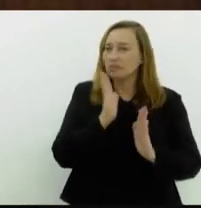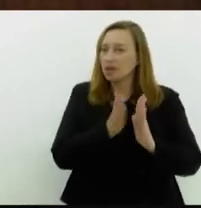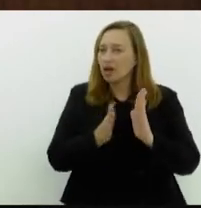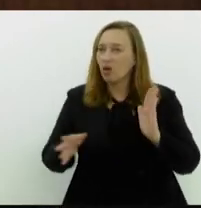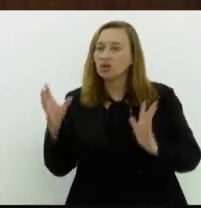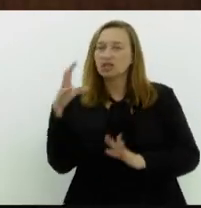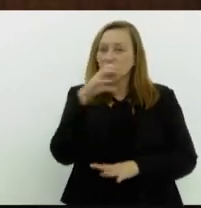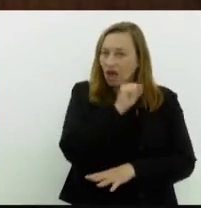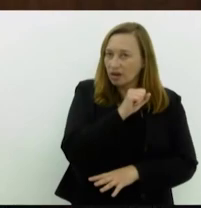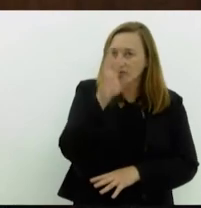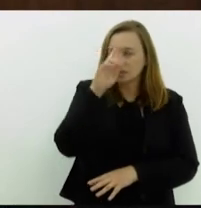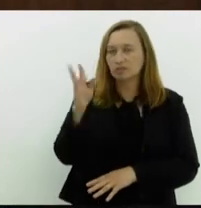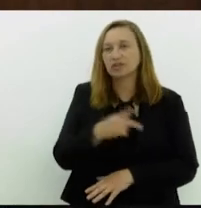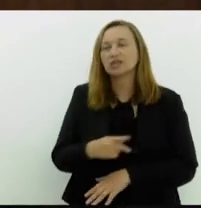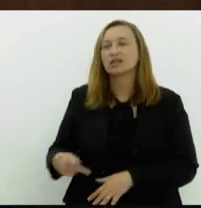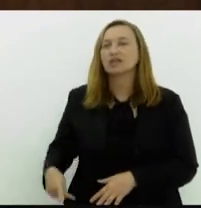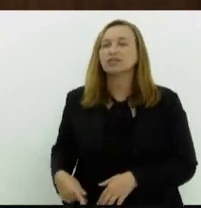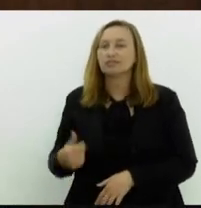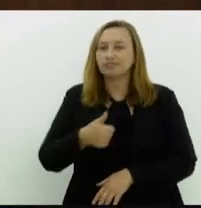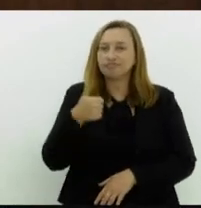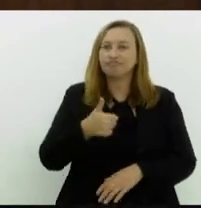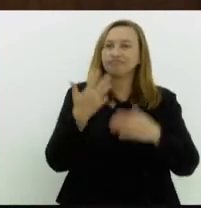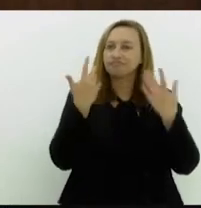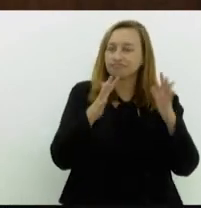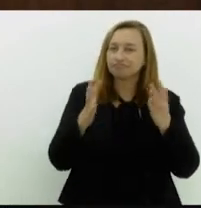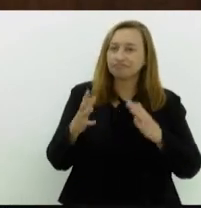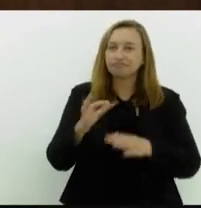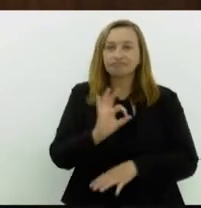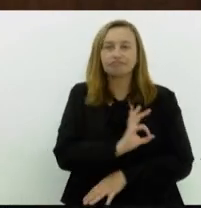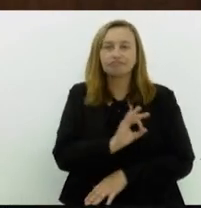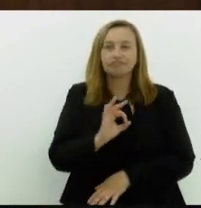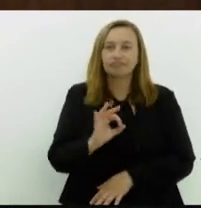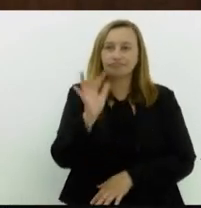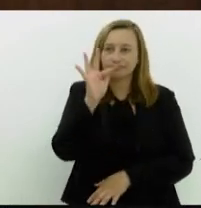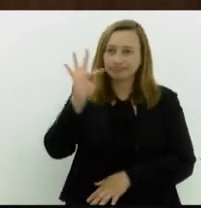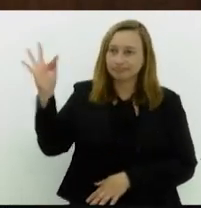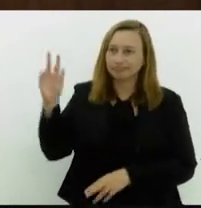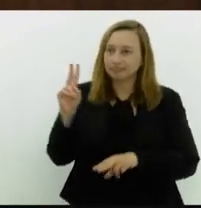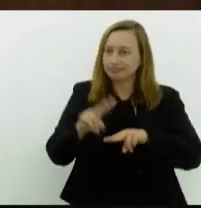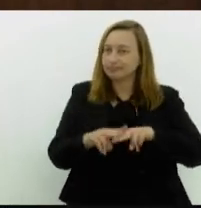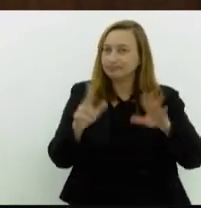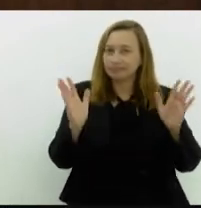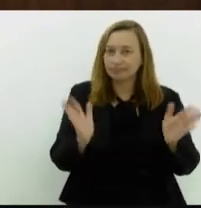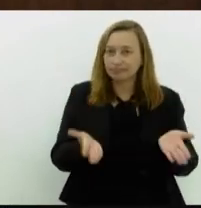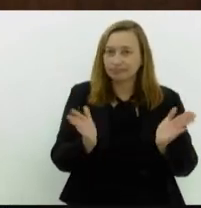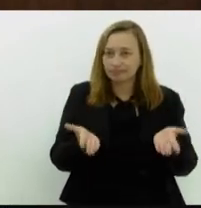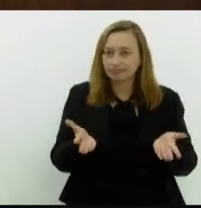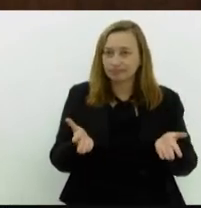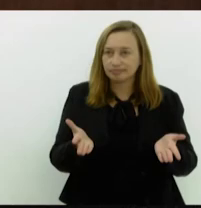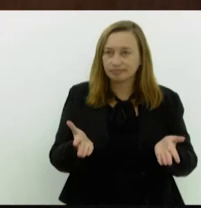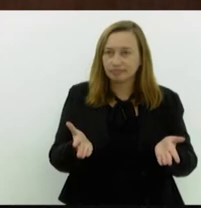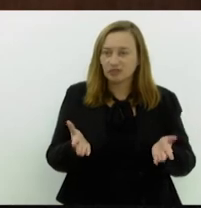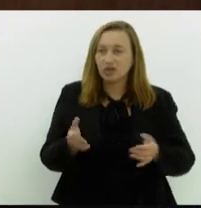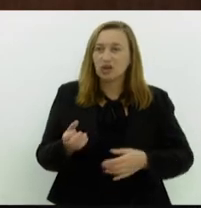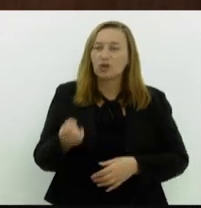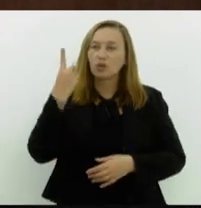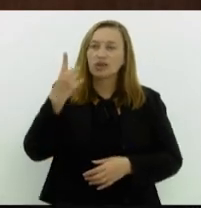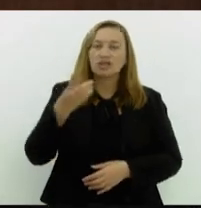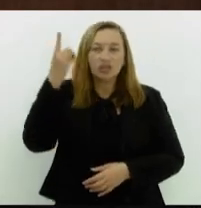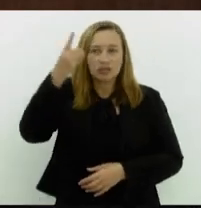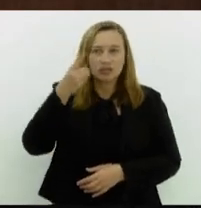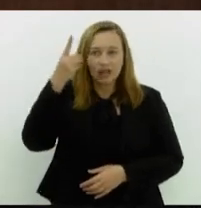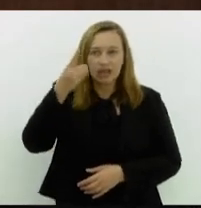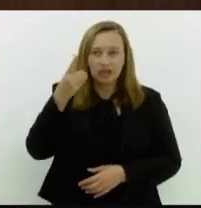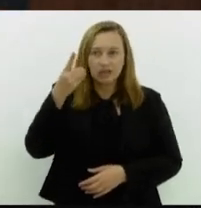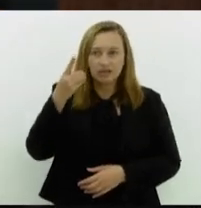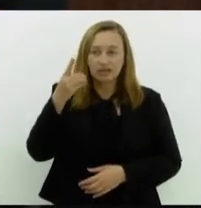muito rapidamente, senhor presidente, primeiro, parabenizar a Polícia Federal, que apreendeu hoje o ex-deputado federal